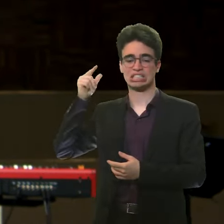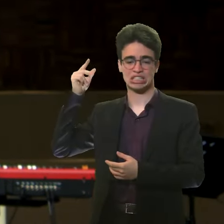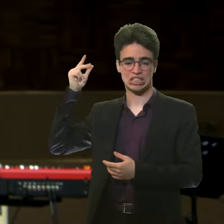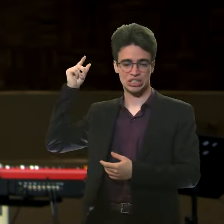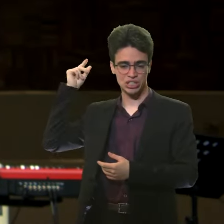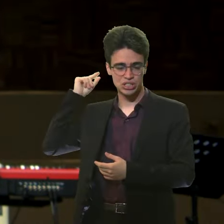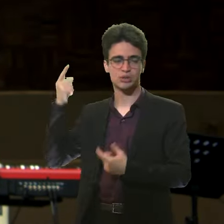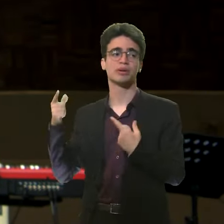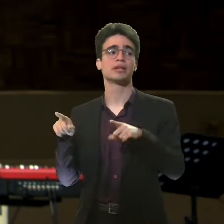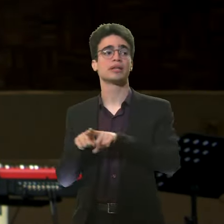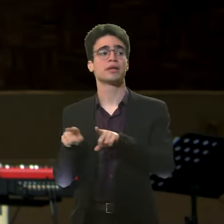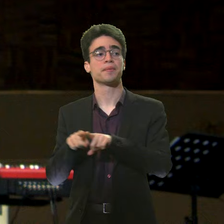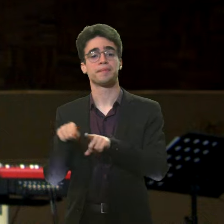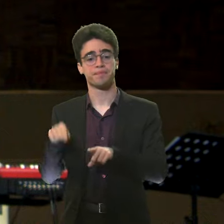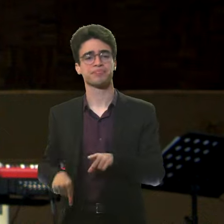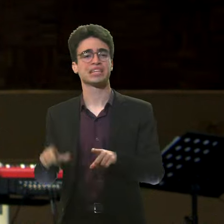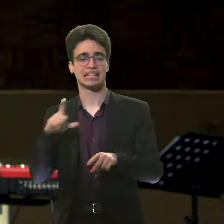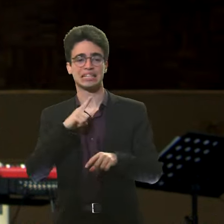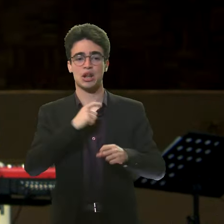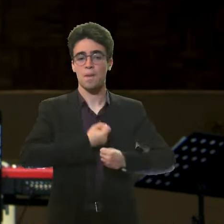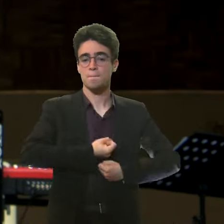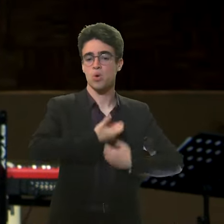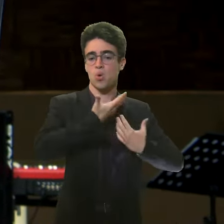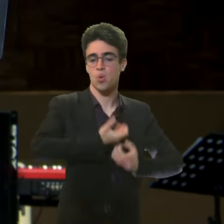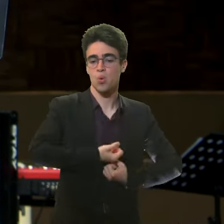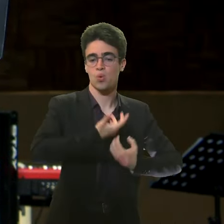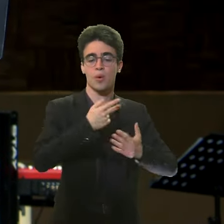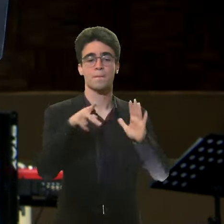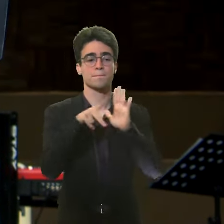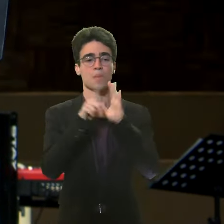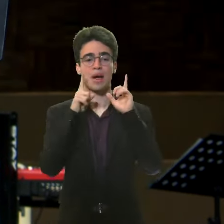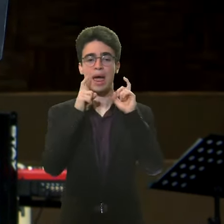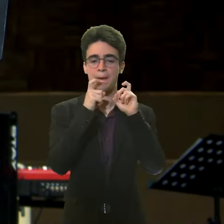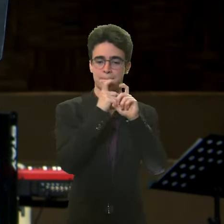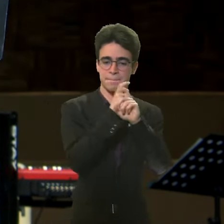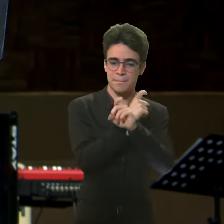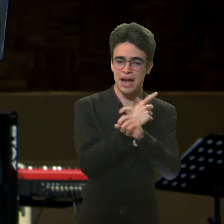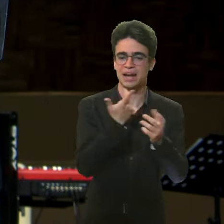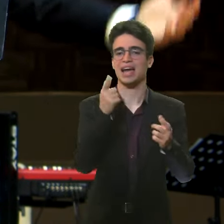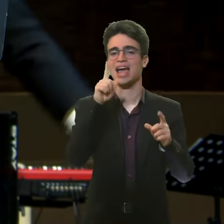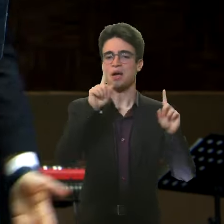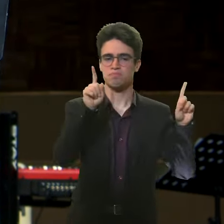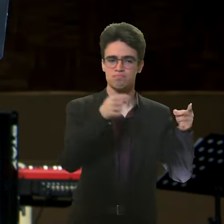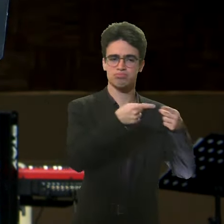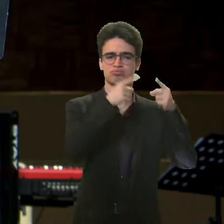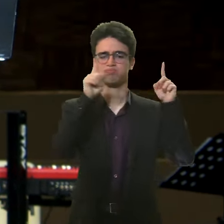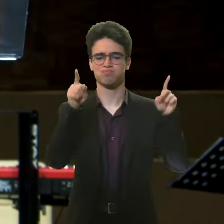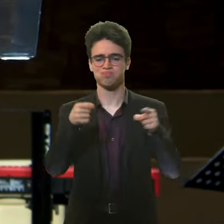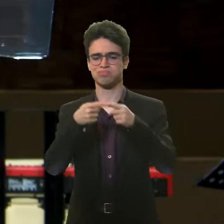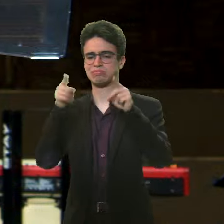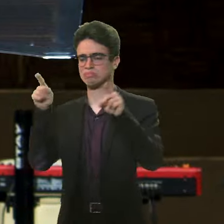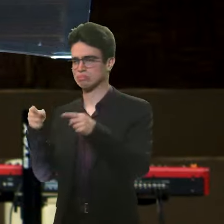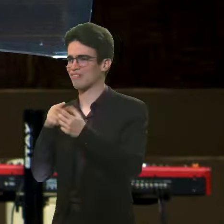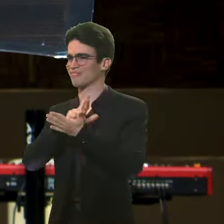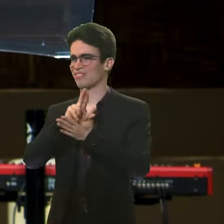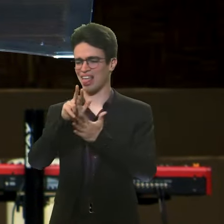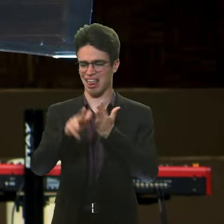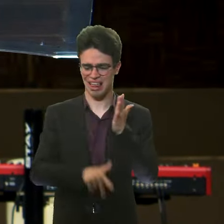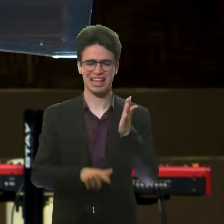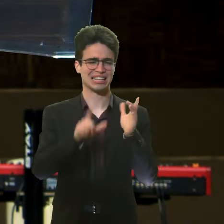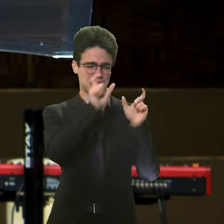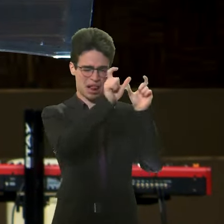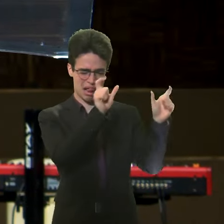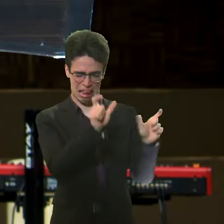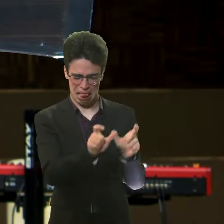Além disso, ele é todo escrito em poesia hebraica, então não é uma poesia de rimas, mas de rimas de significado. Então ele tem os desafios